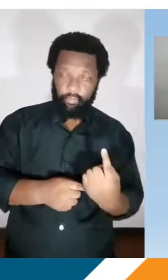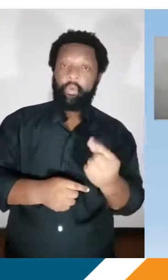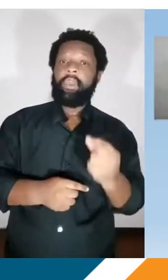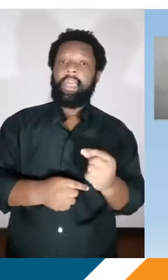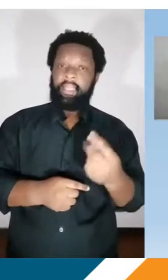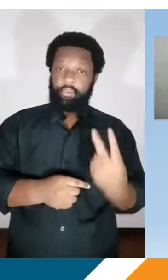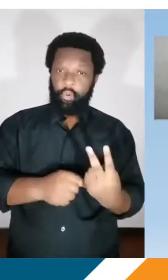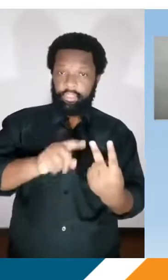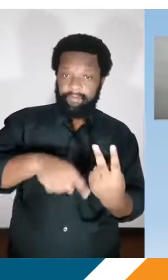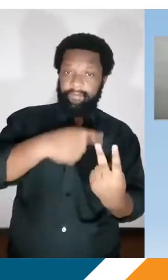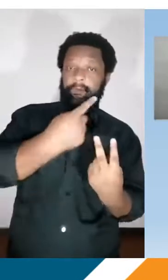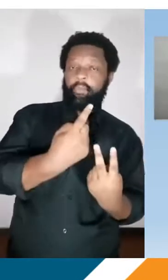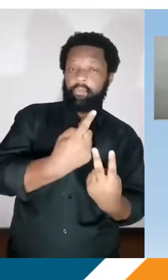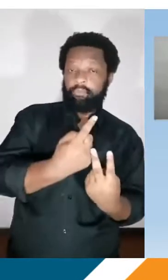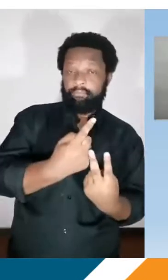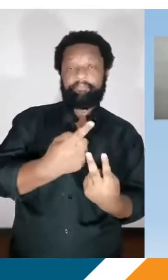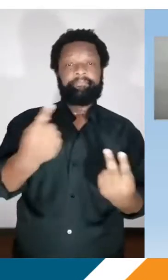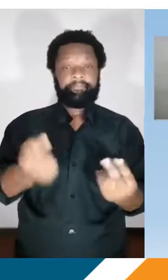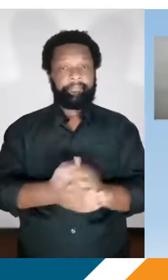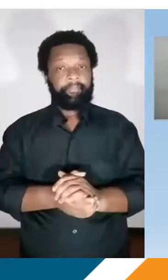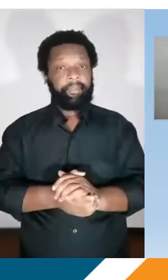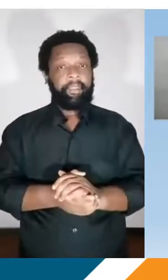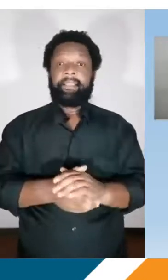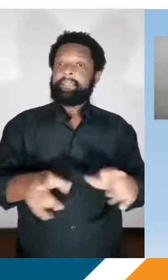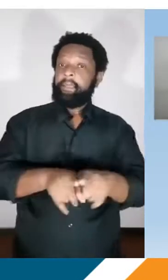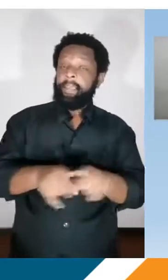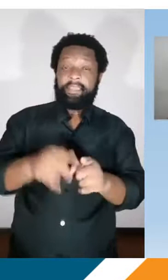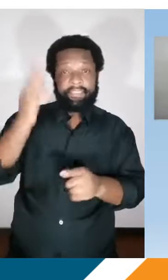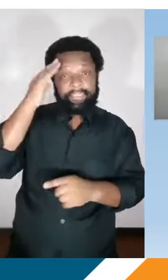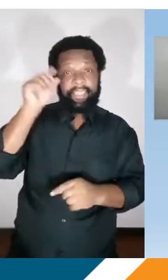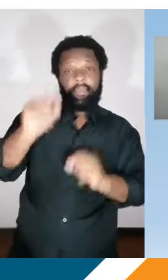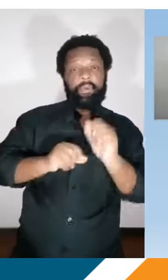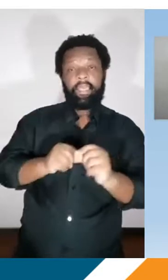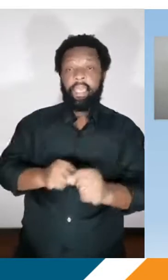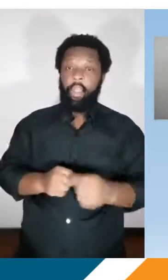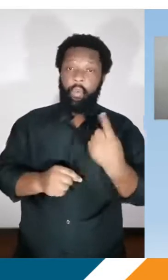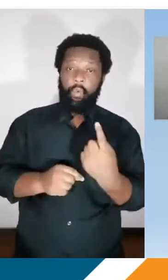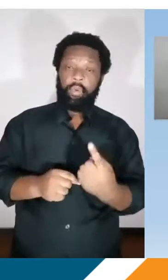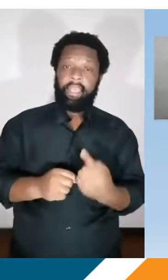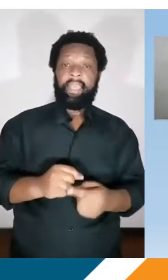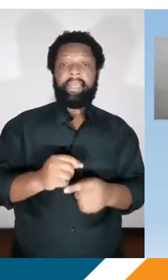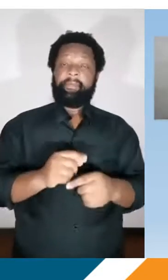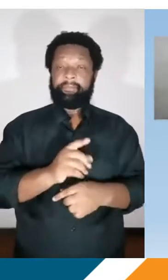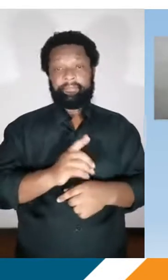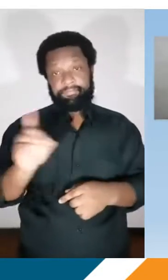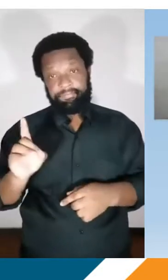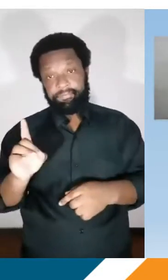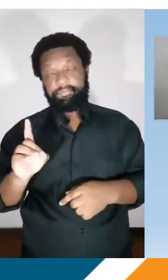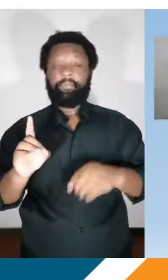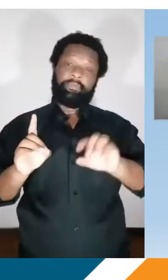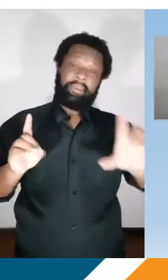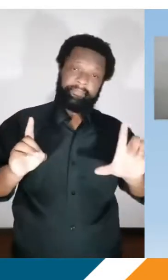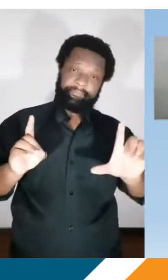quantos isômeros ópticos ativos? Gente, 2 isômeros opticamente ativos. E na lógica eu já vou saber que é o quê? Um vai ser destrógeno e o outro vai